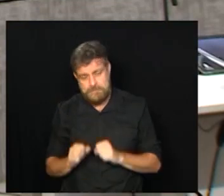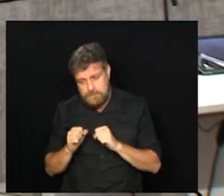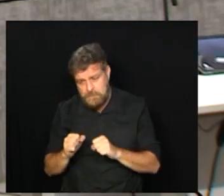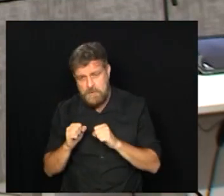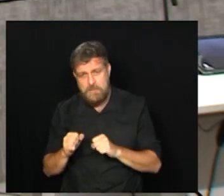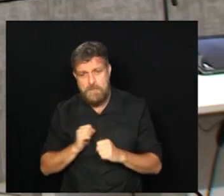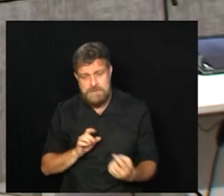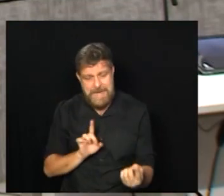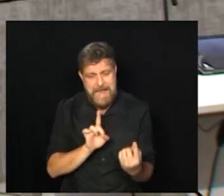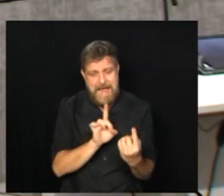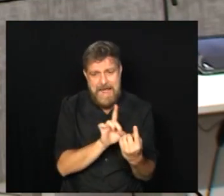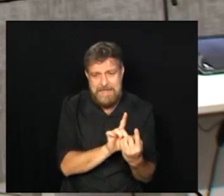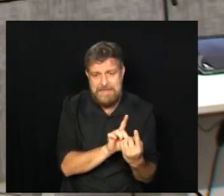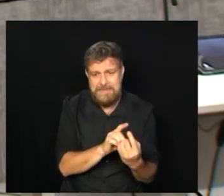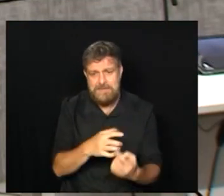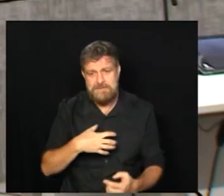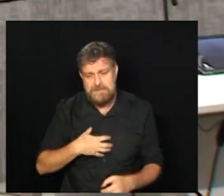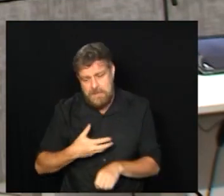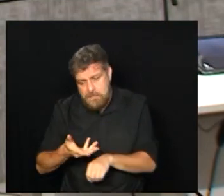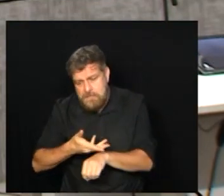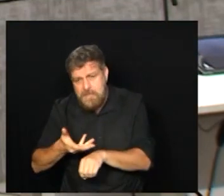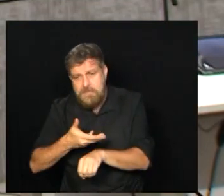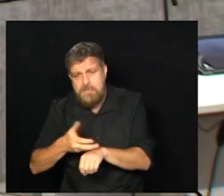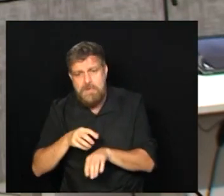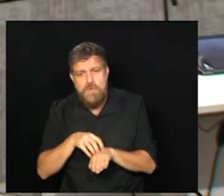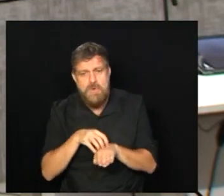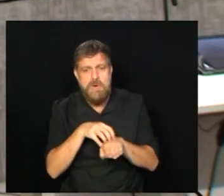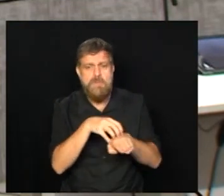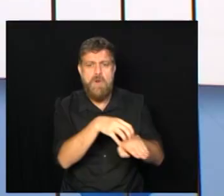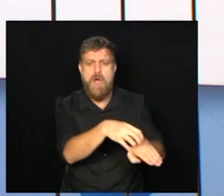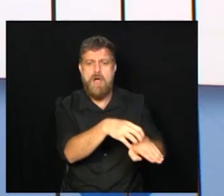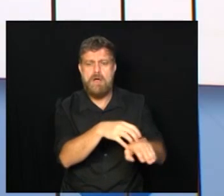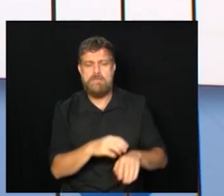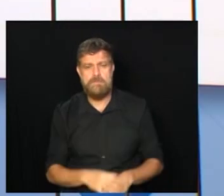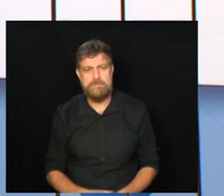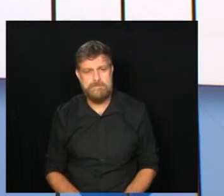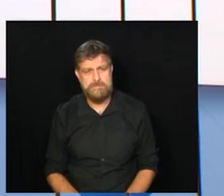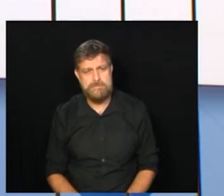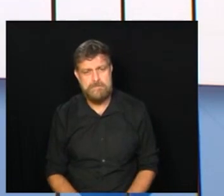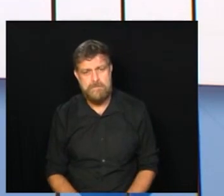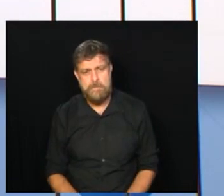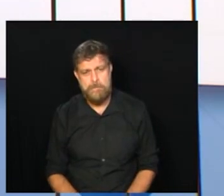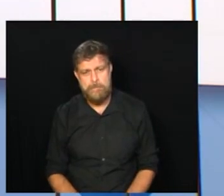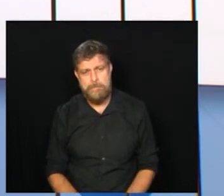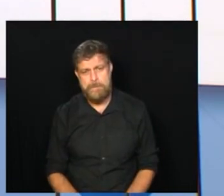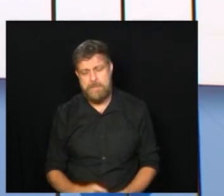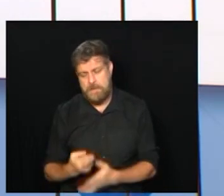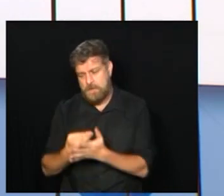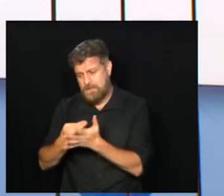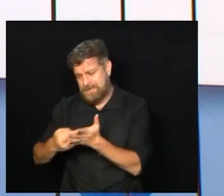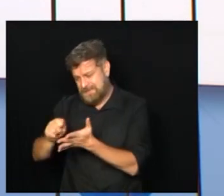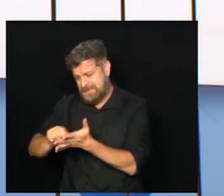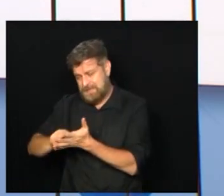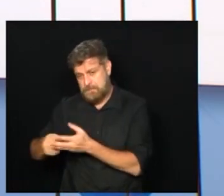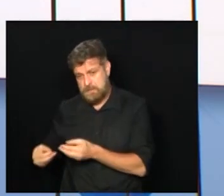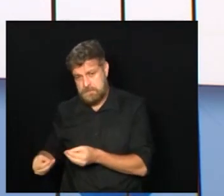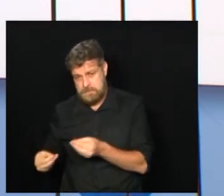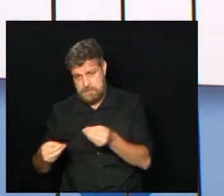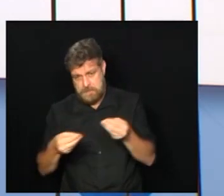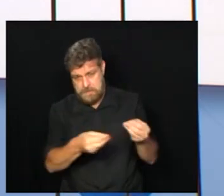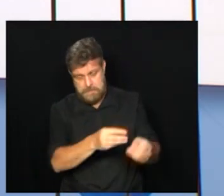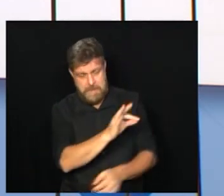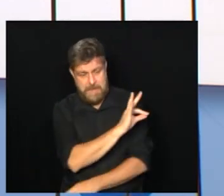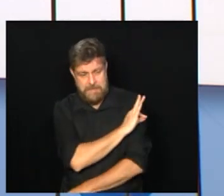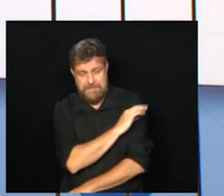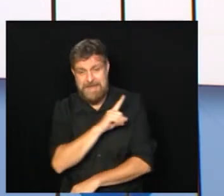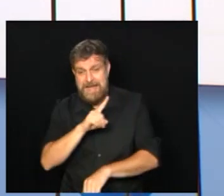estar atendendo, dando mais conforto na questão do transporte para essas pessoas. Os requerimentos são encaminhados à Prefeitura,